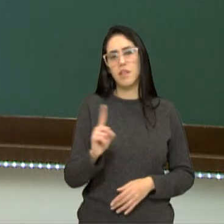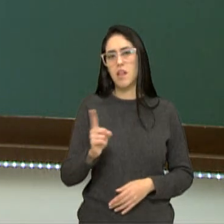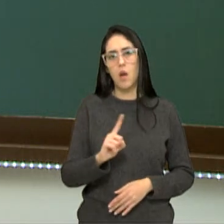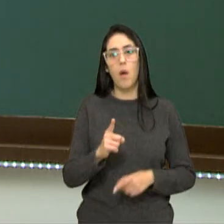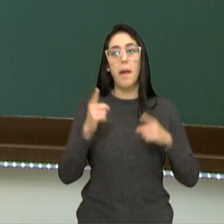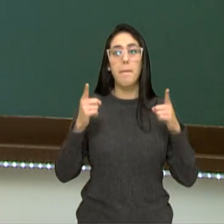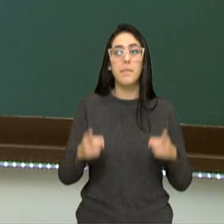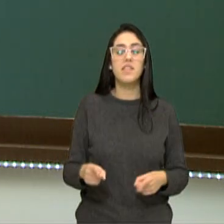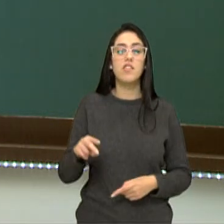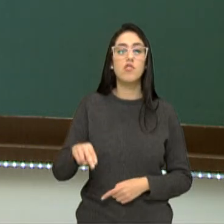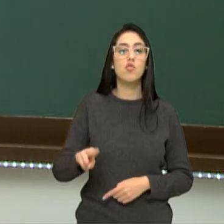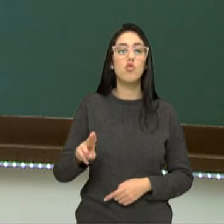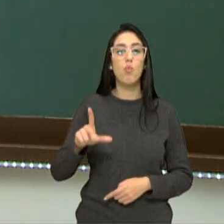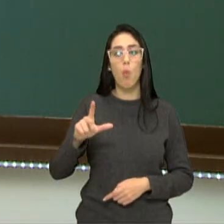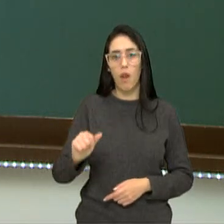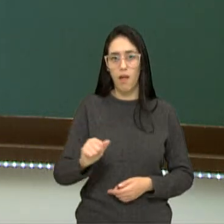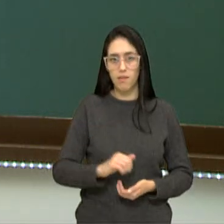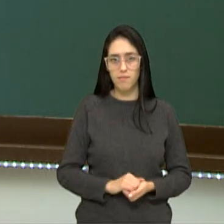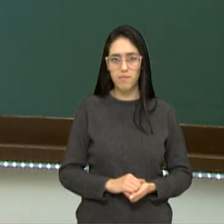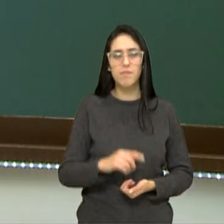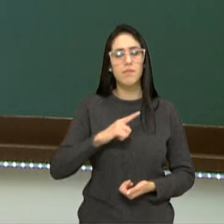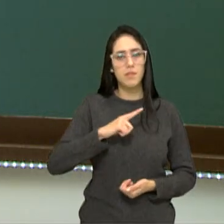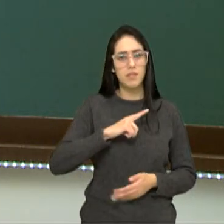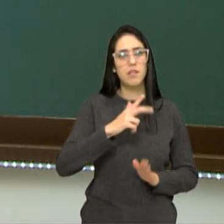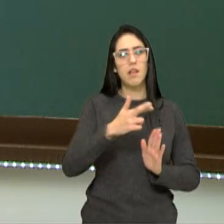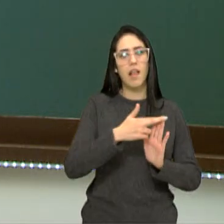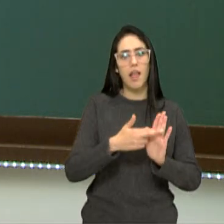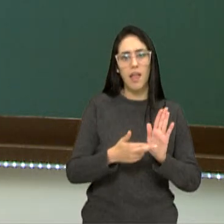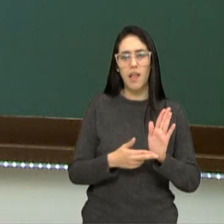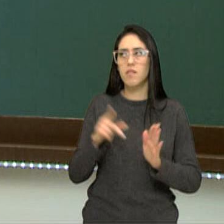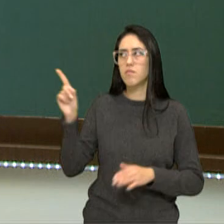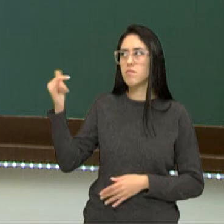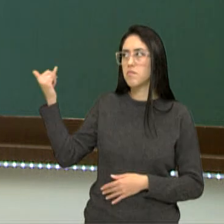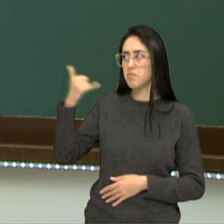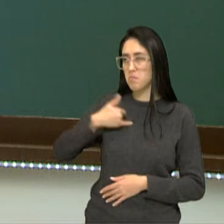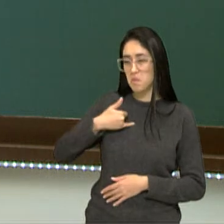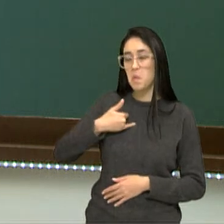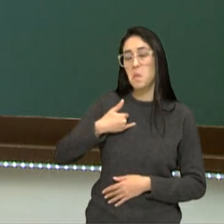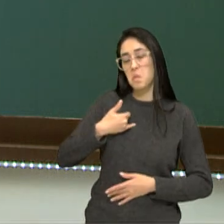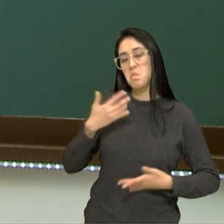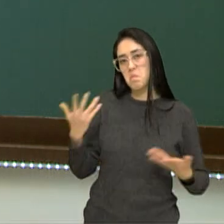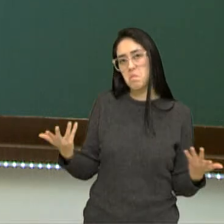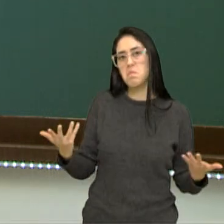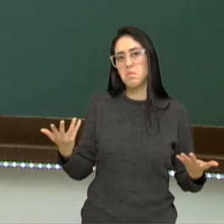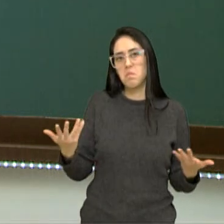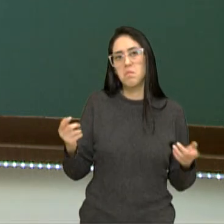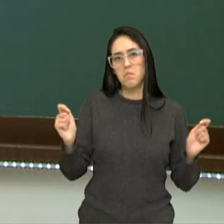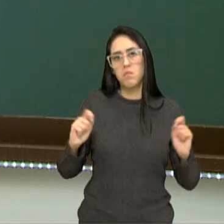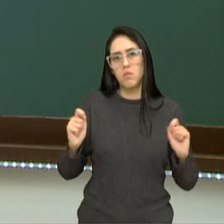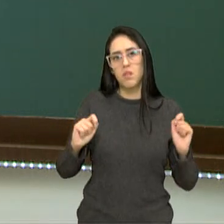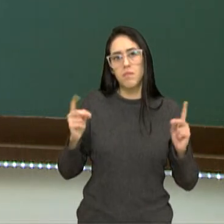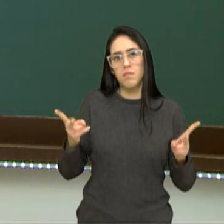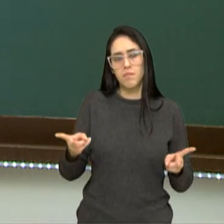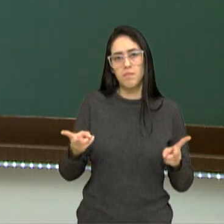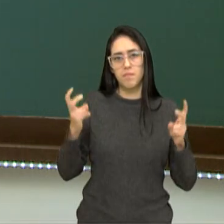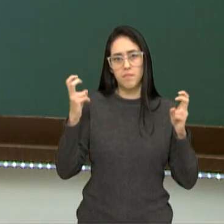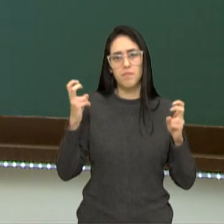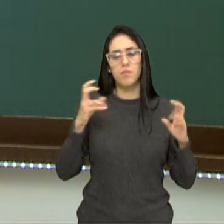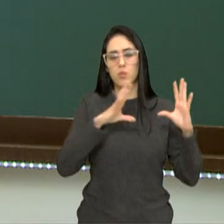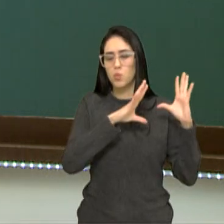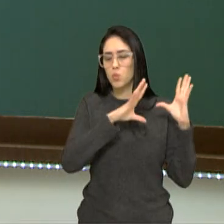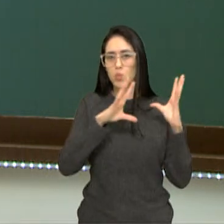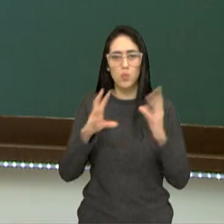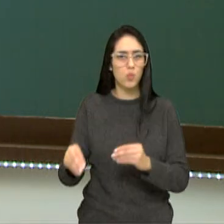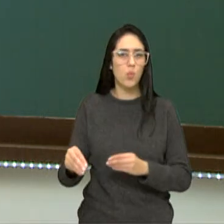matriz nula. Segundo as condições que a matriz me colocou, eu achei todos